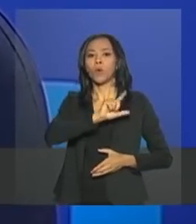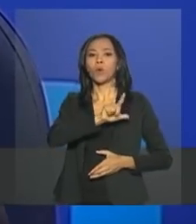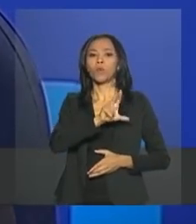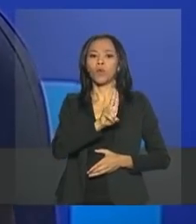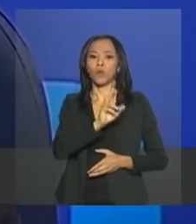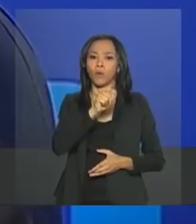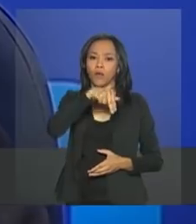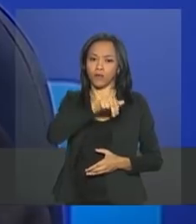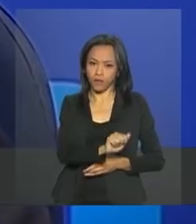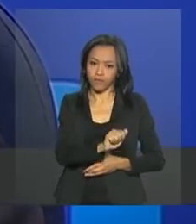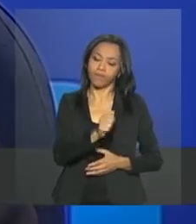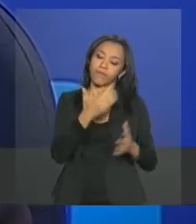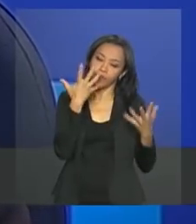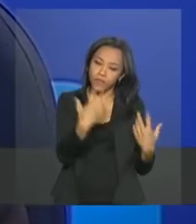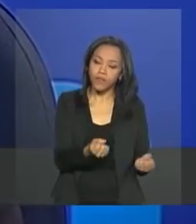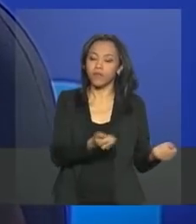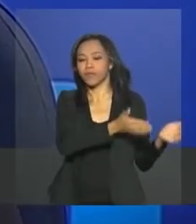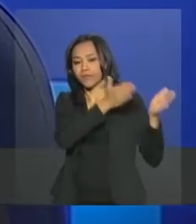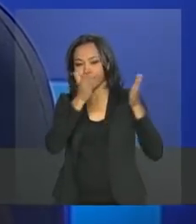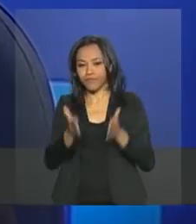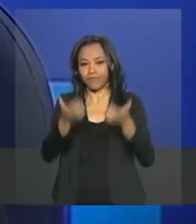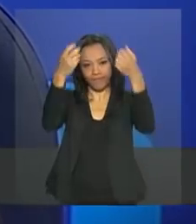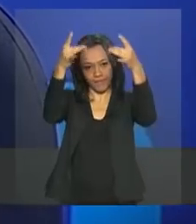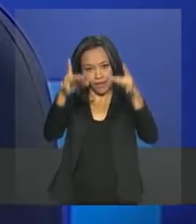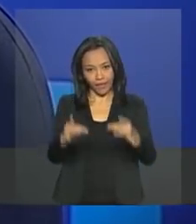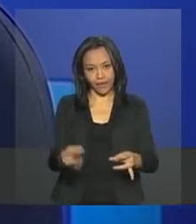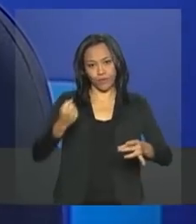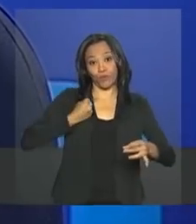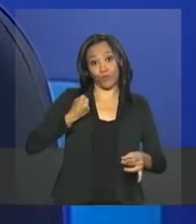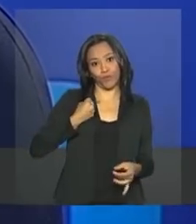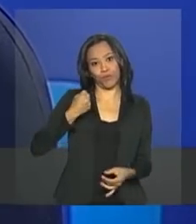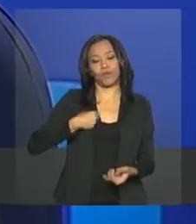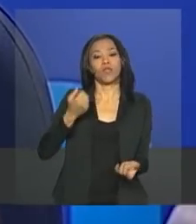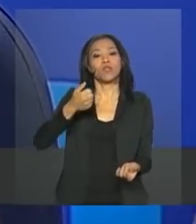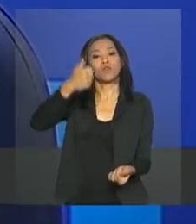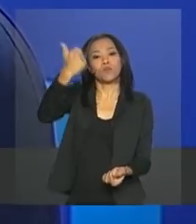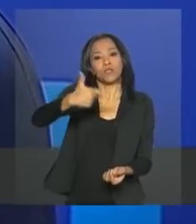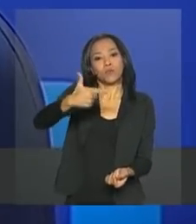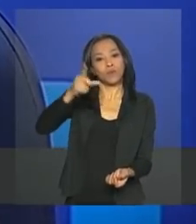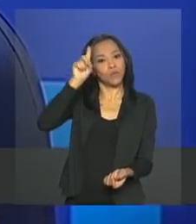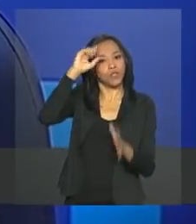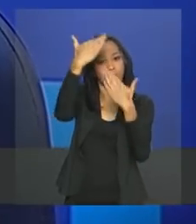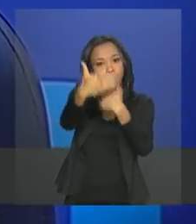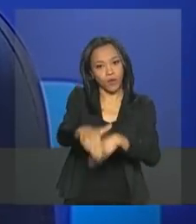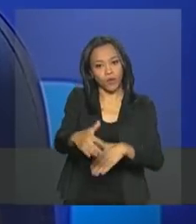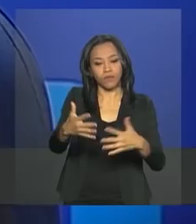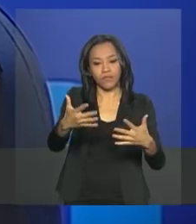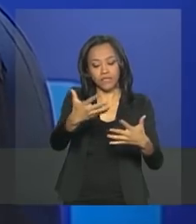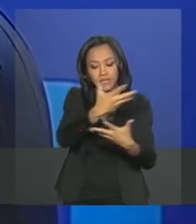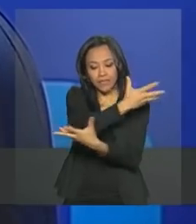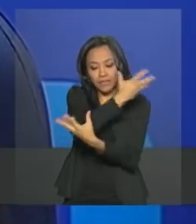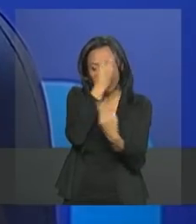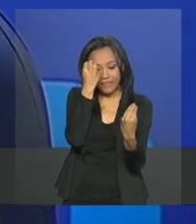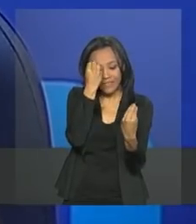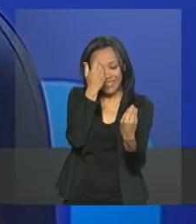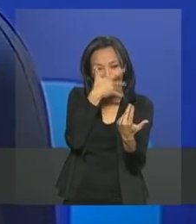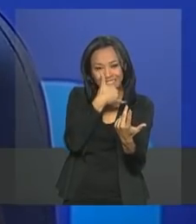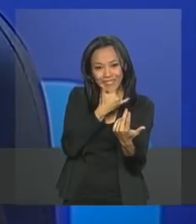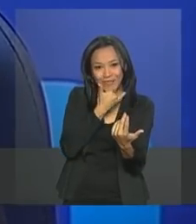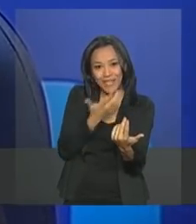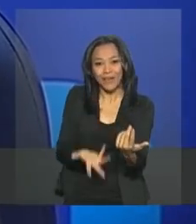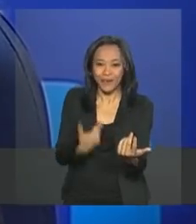bom isto posto vamos lá aos números do segundo dia não é como agora eu esqueço que agora sou eu que mando nisso